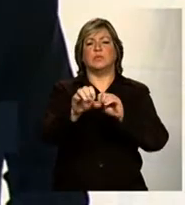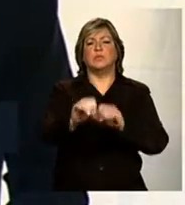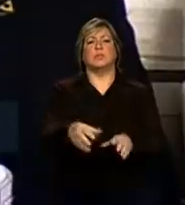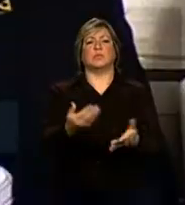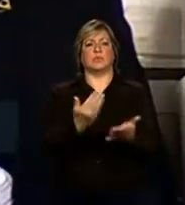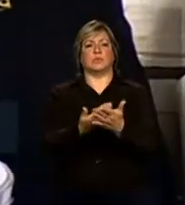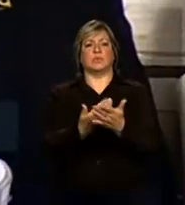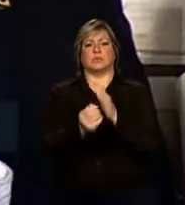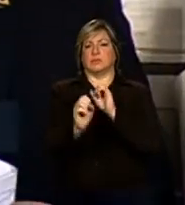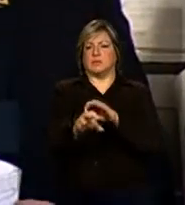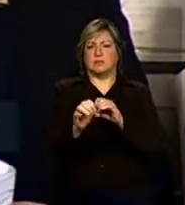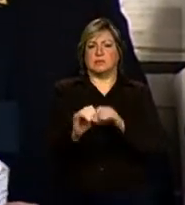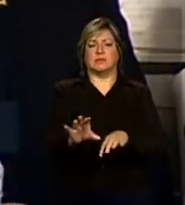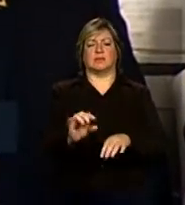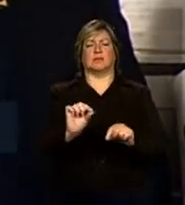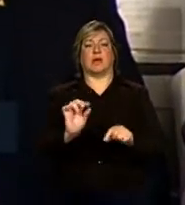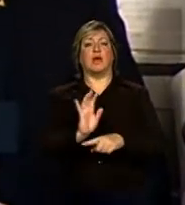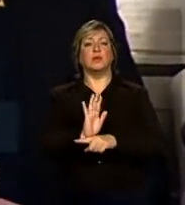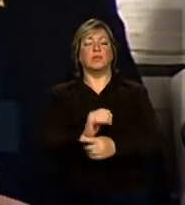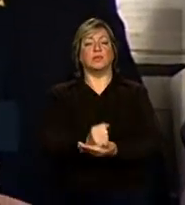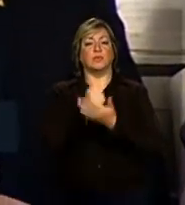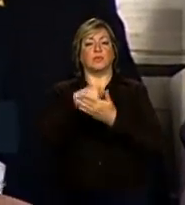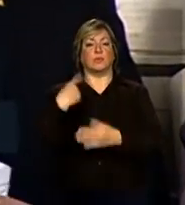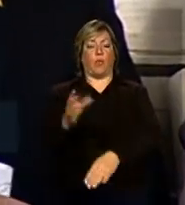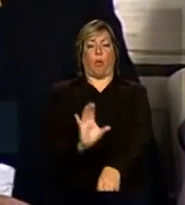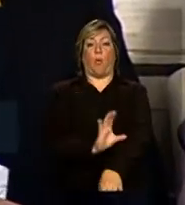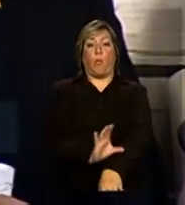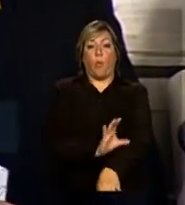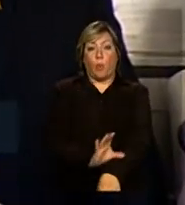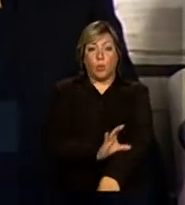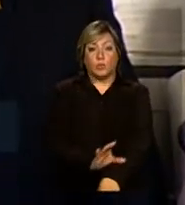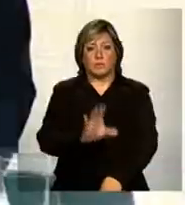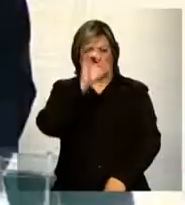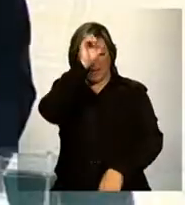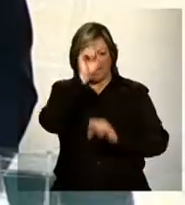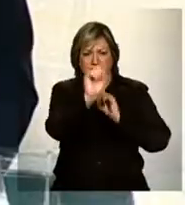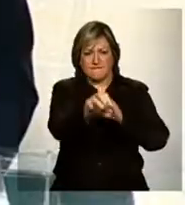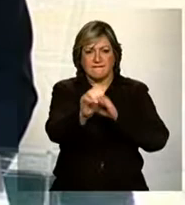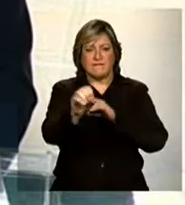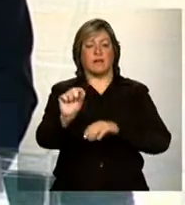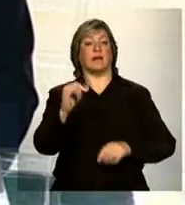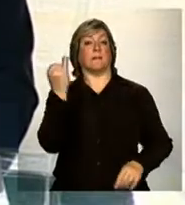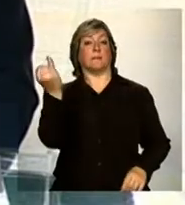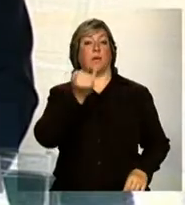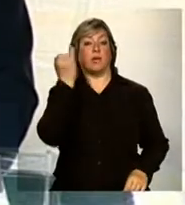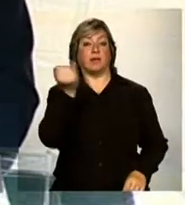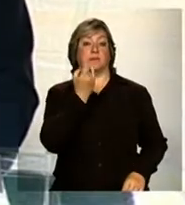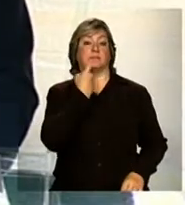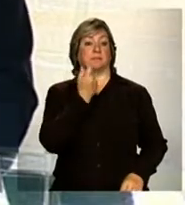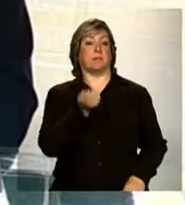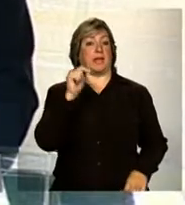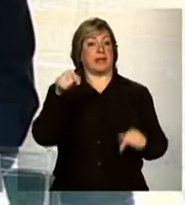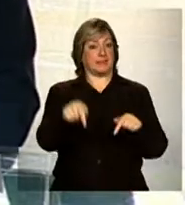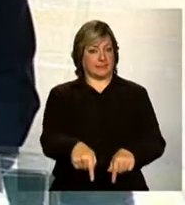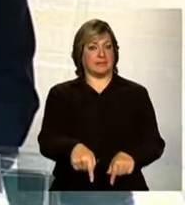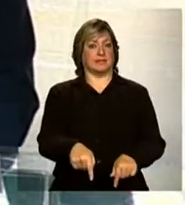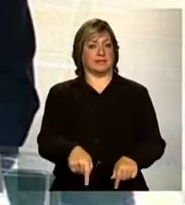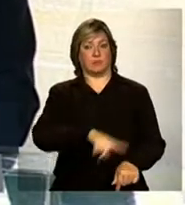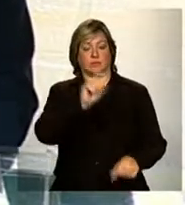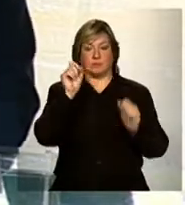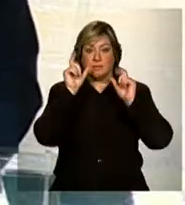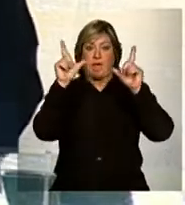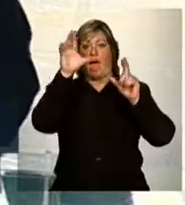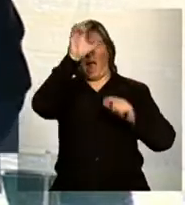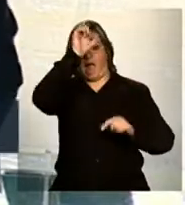para promover concursos mostrando a importância do pescado e teremos uma atividade